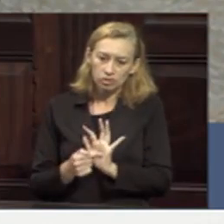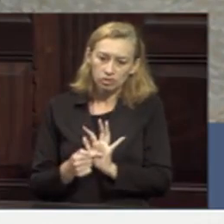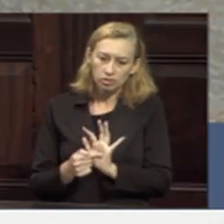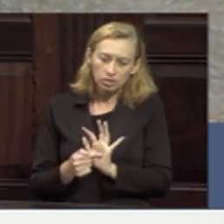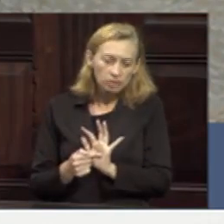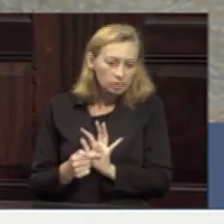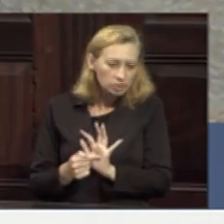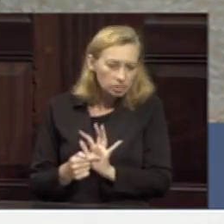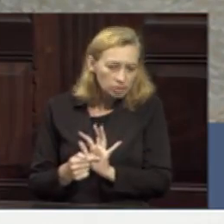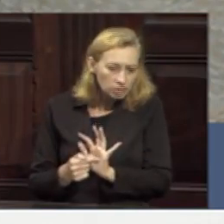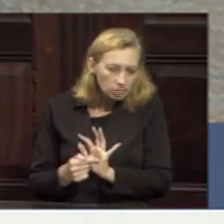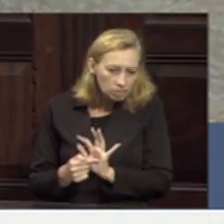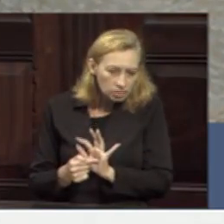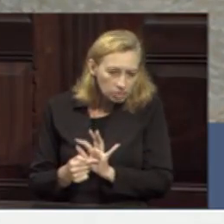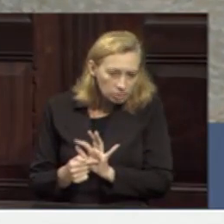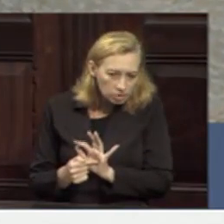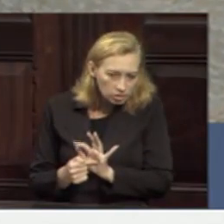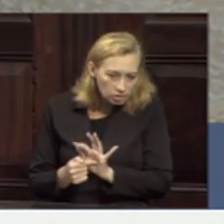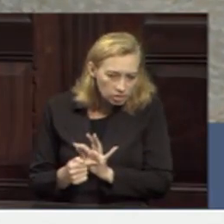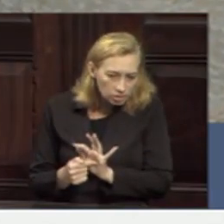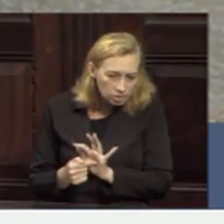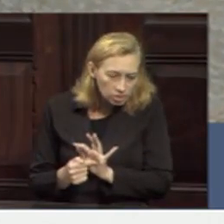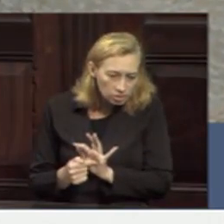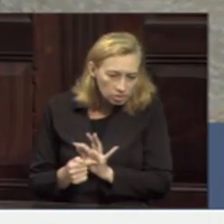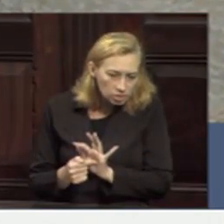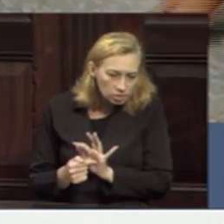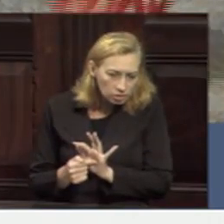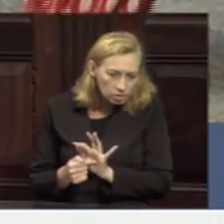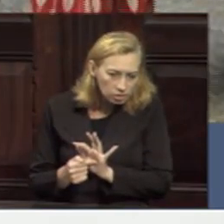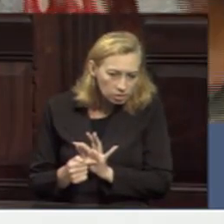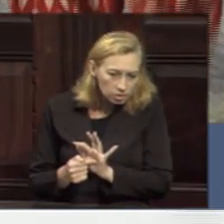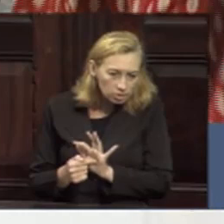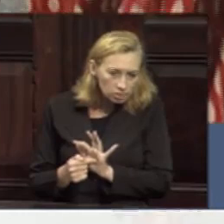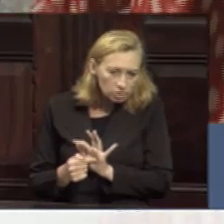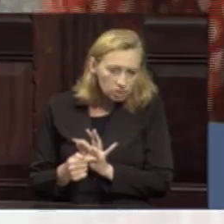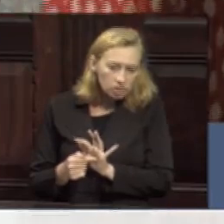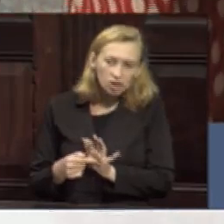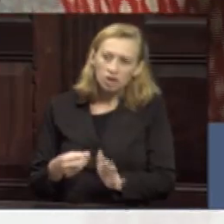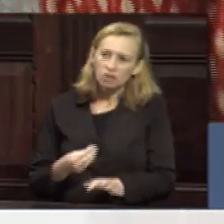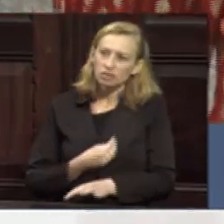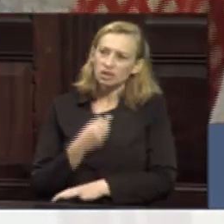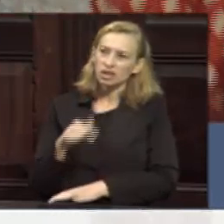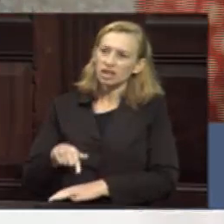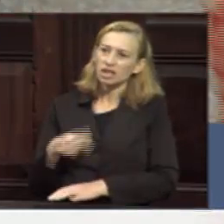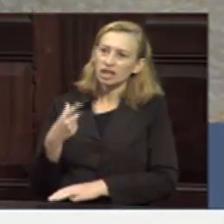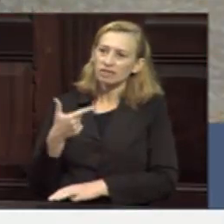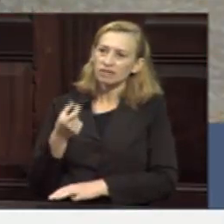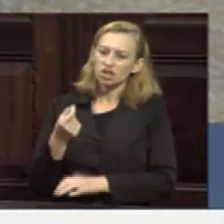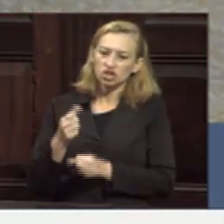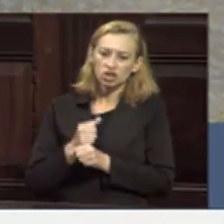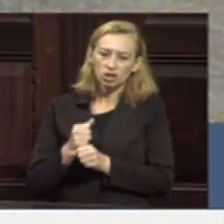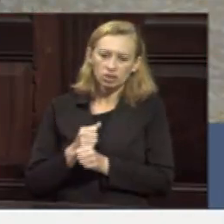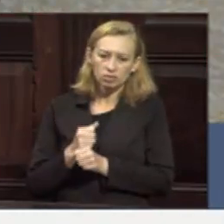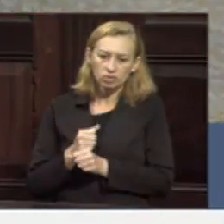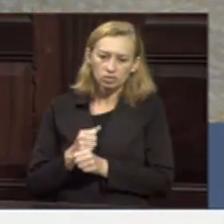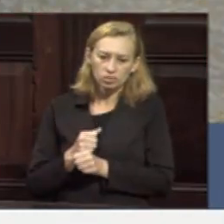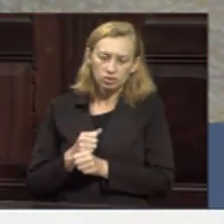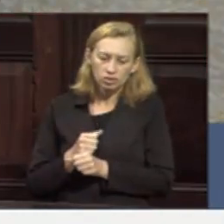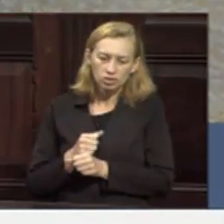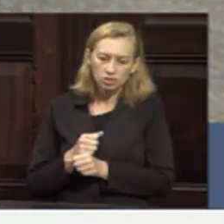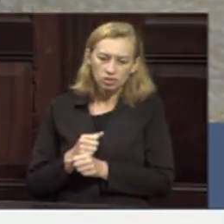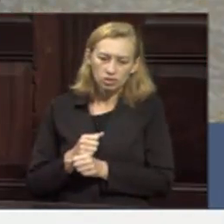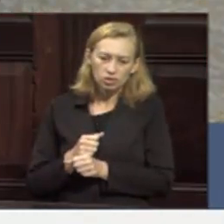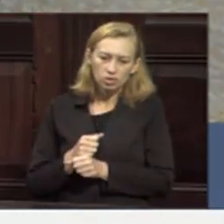Eu vi deputado gritando aqui que nunca gritou antes. Eu estou nessa casa há 20 anos, nunca vi gritar. Então, o que